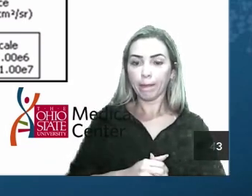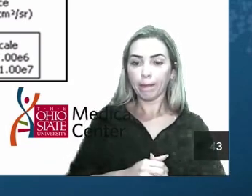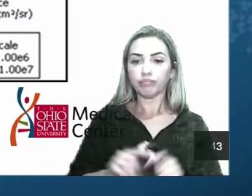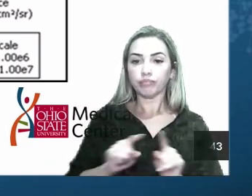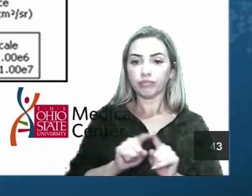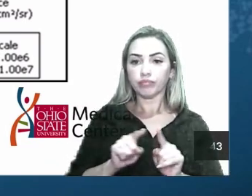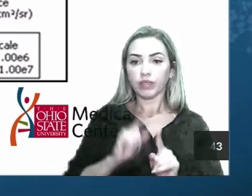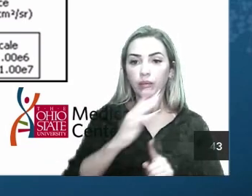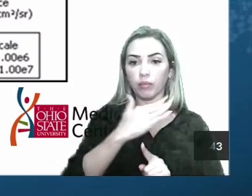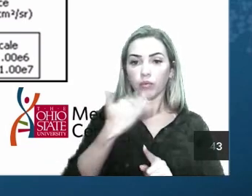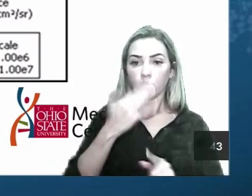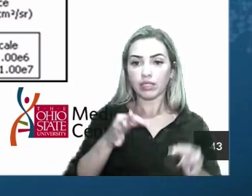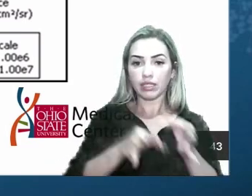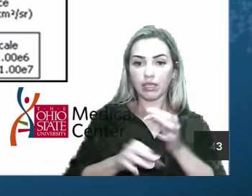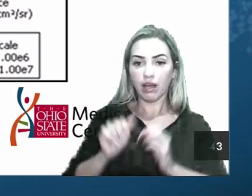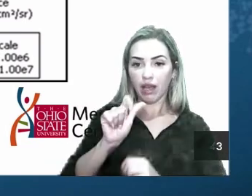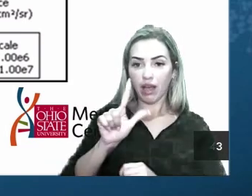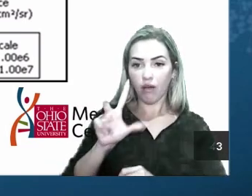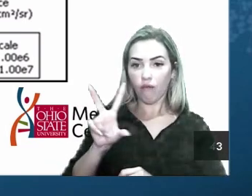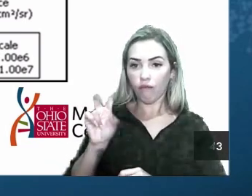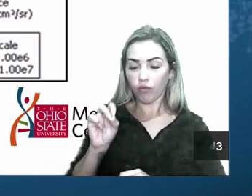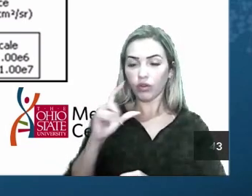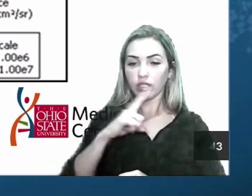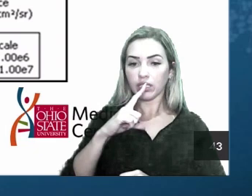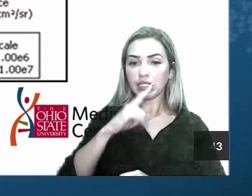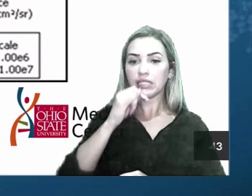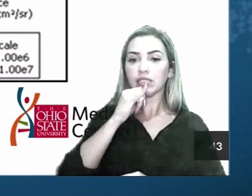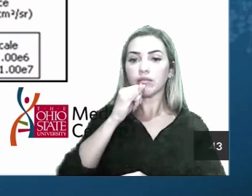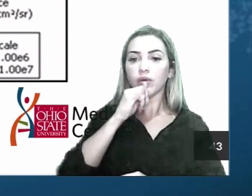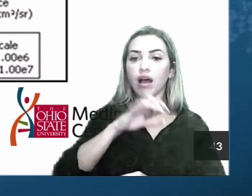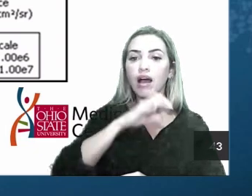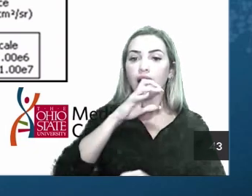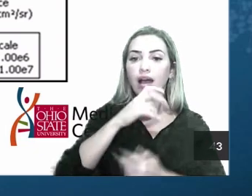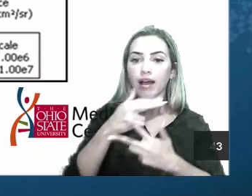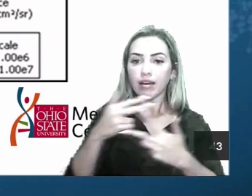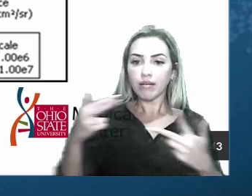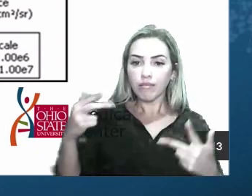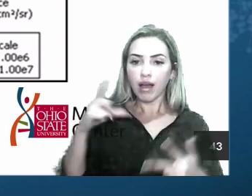das células-alvo. Então, temos dados animais aqui, nós temos